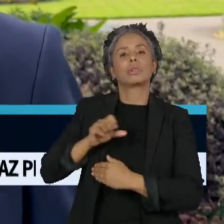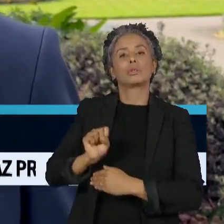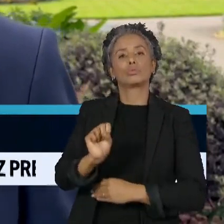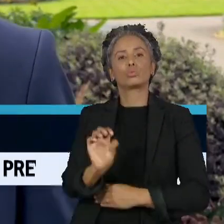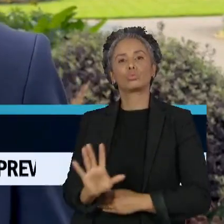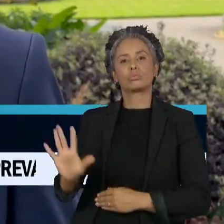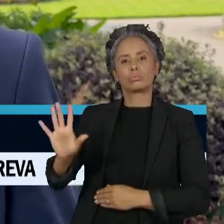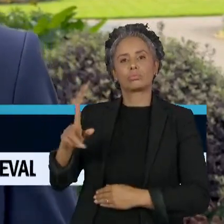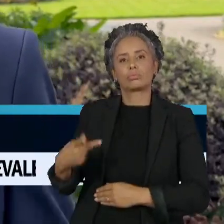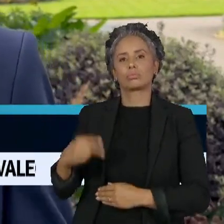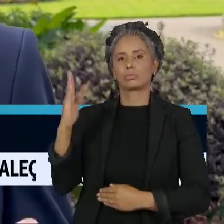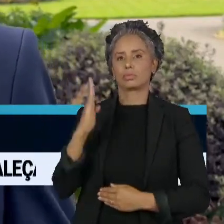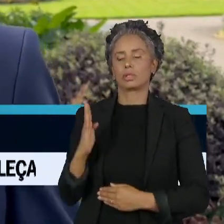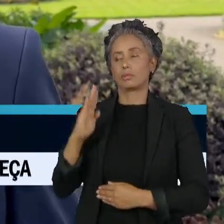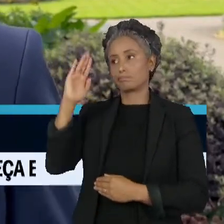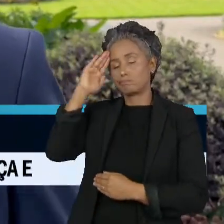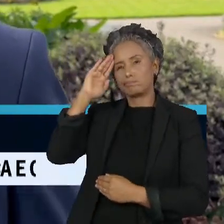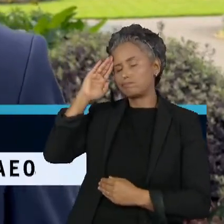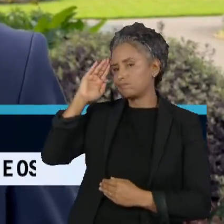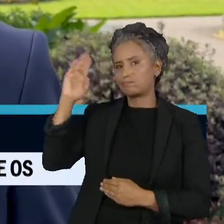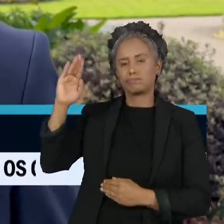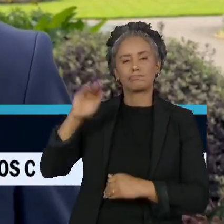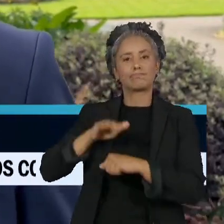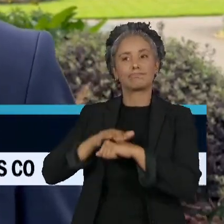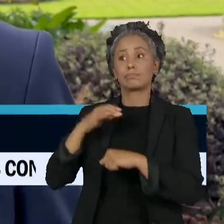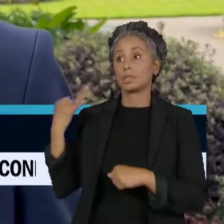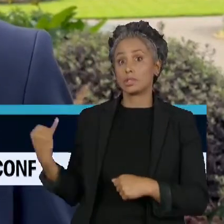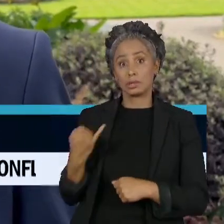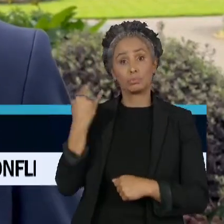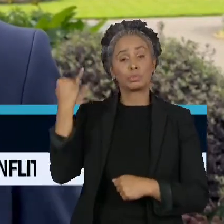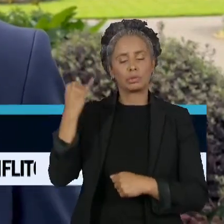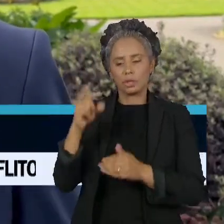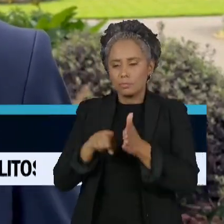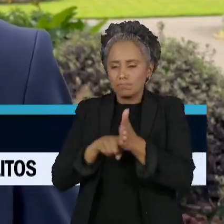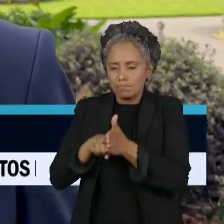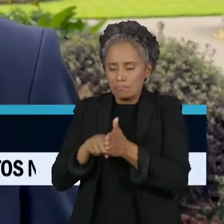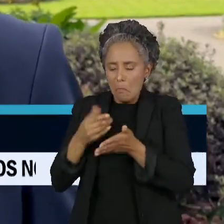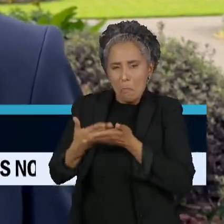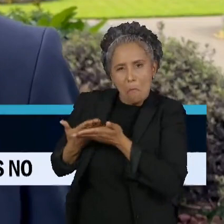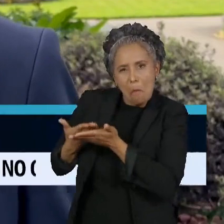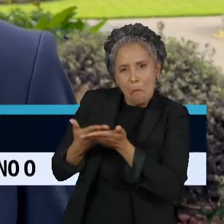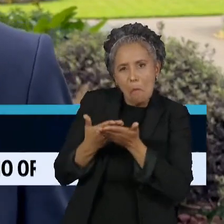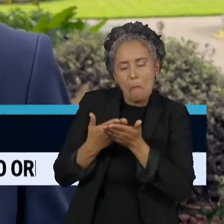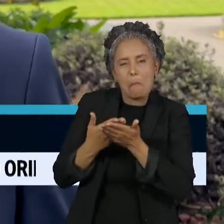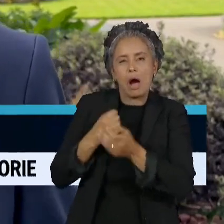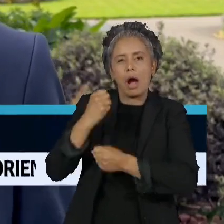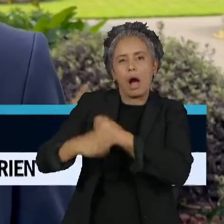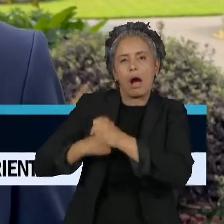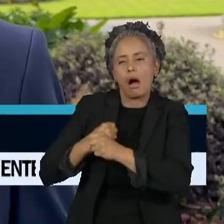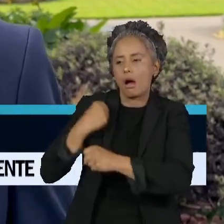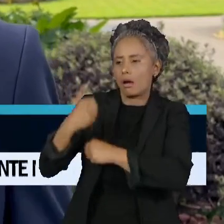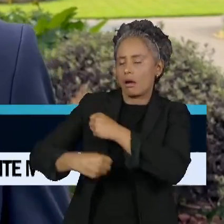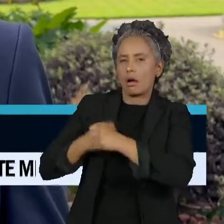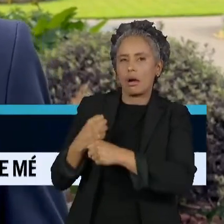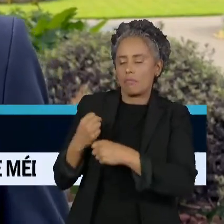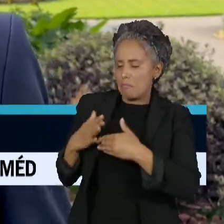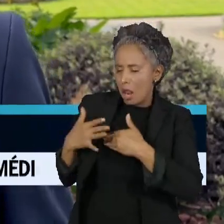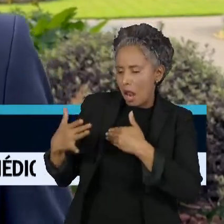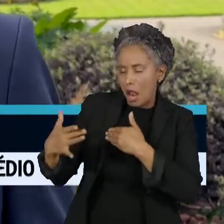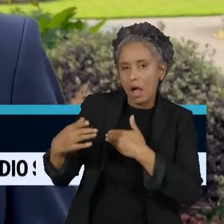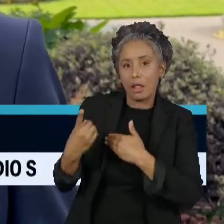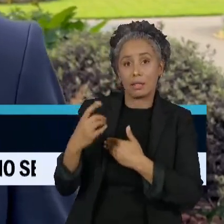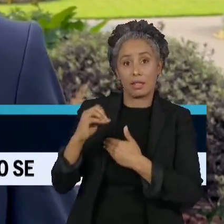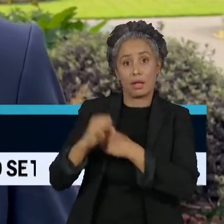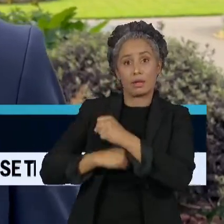é um dos pontos mais, uma das regiões mais importantes para a pesquisa das próximas décadas, para podermos